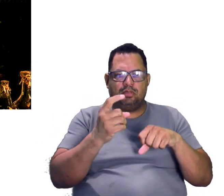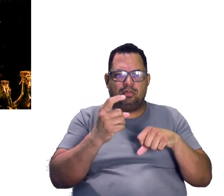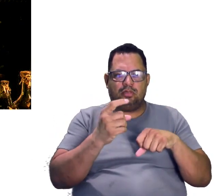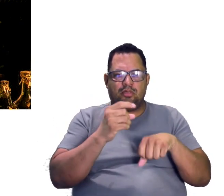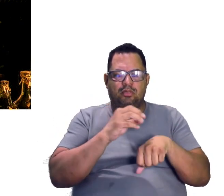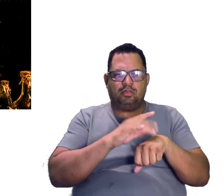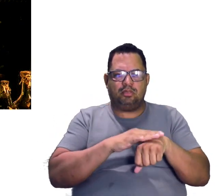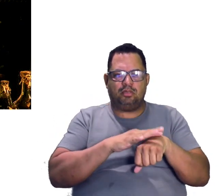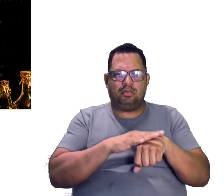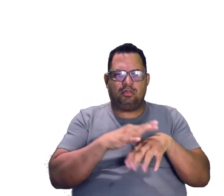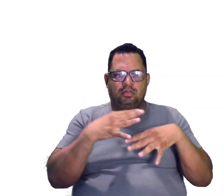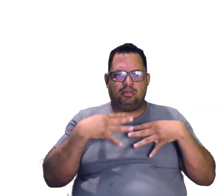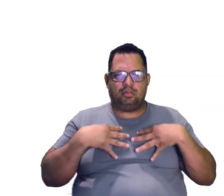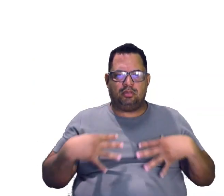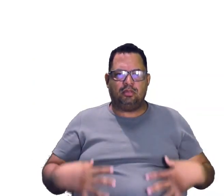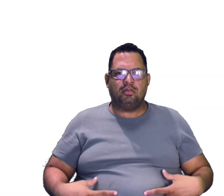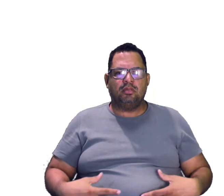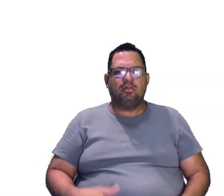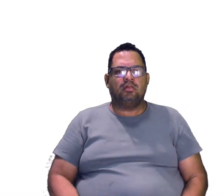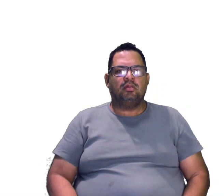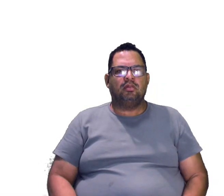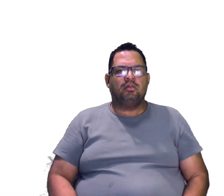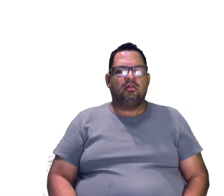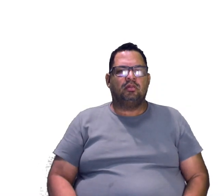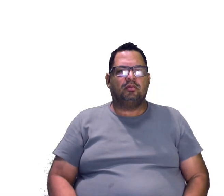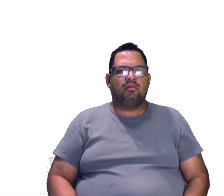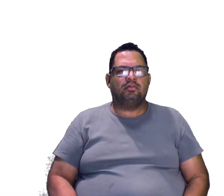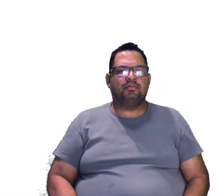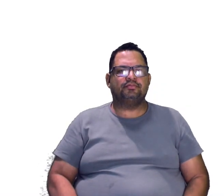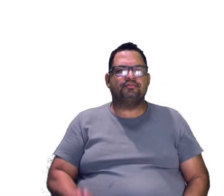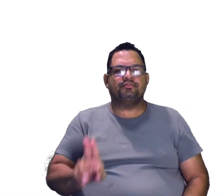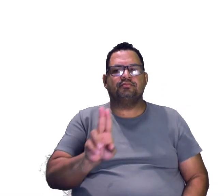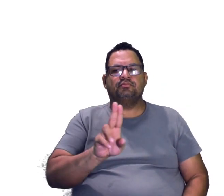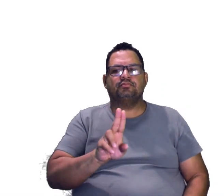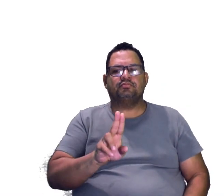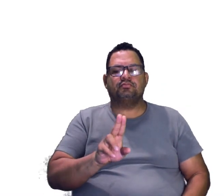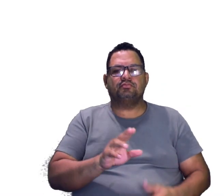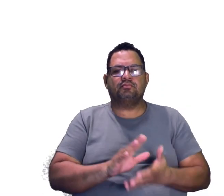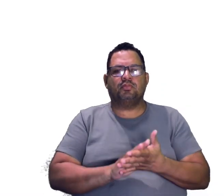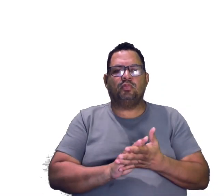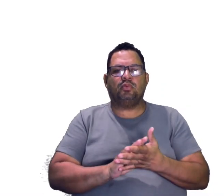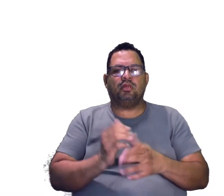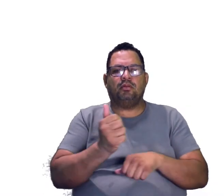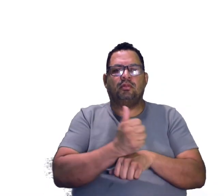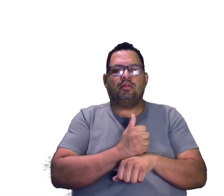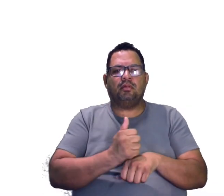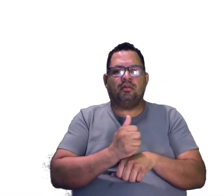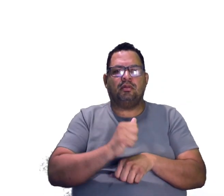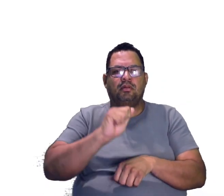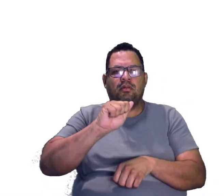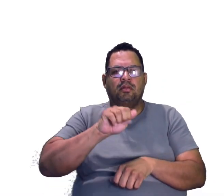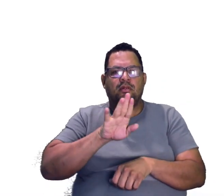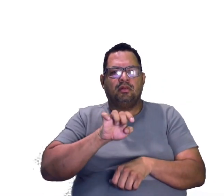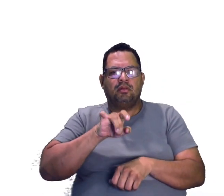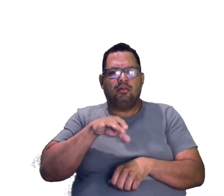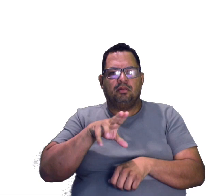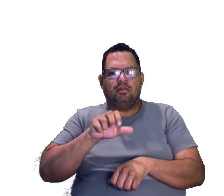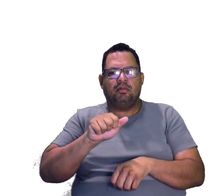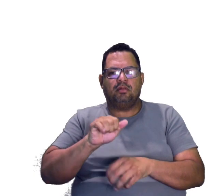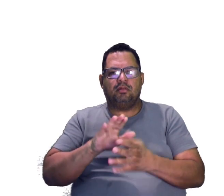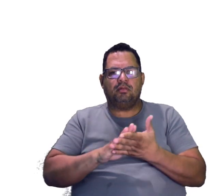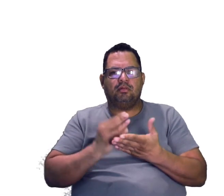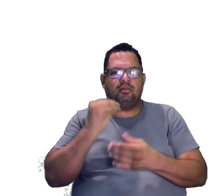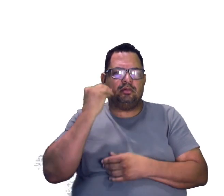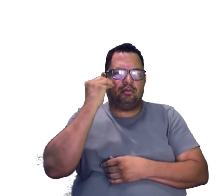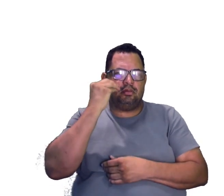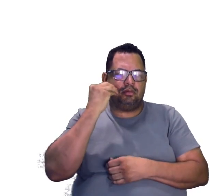certo? Daí, os alquimistas, o que eles faziam também? Eles conduziram